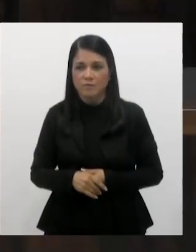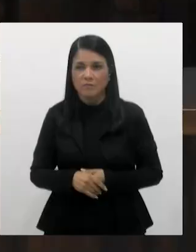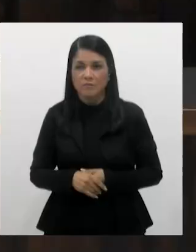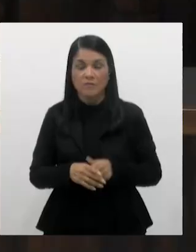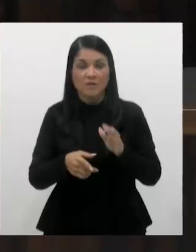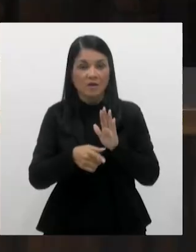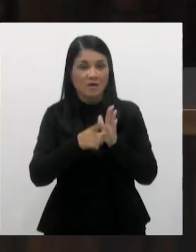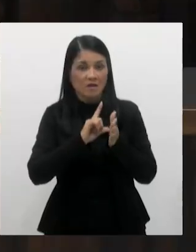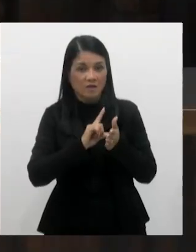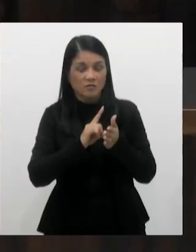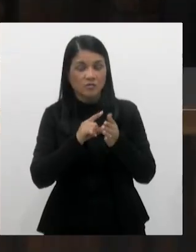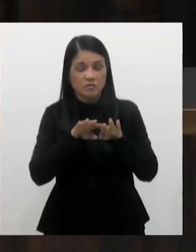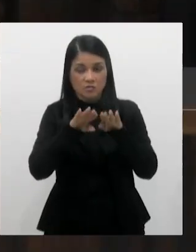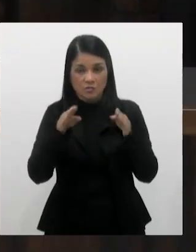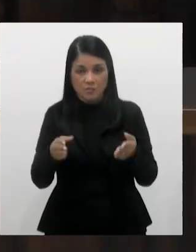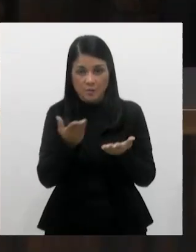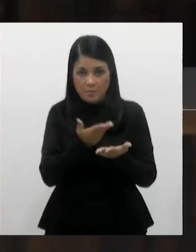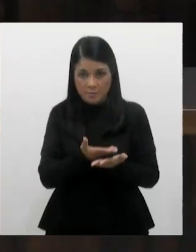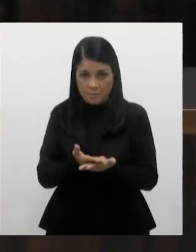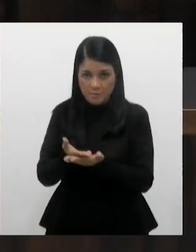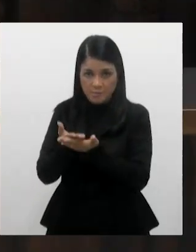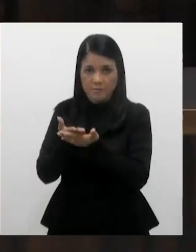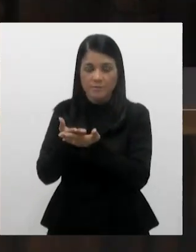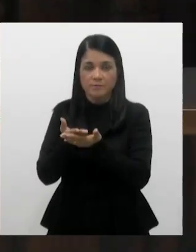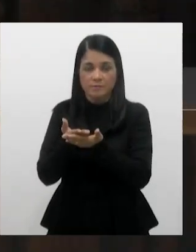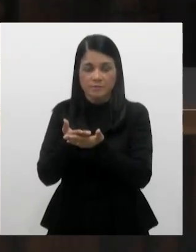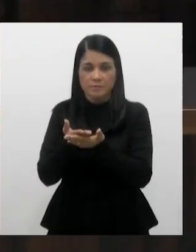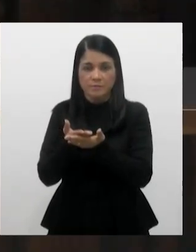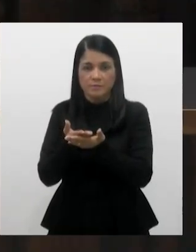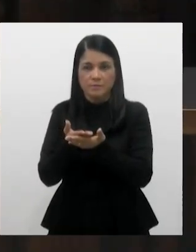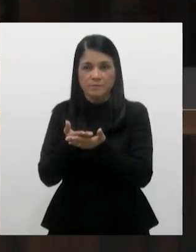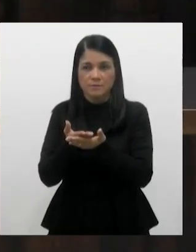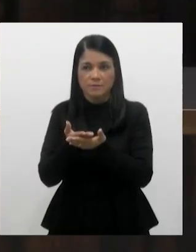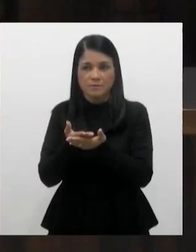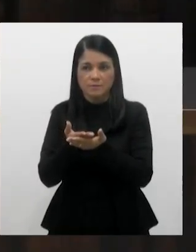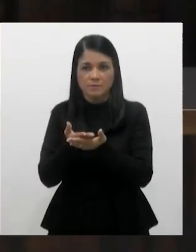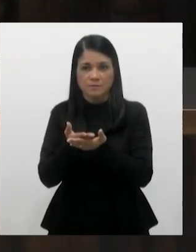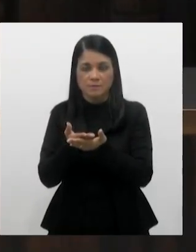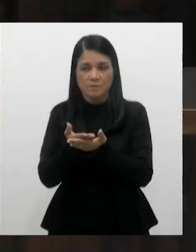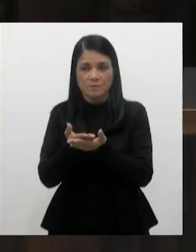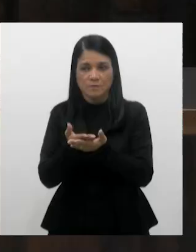Antes, porém, a sobremesa, os requerimentos.